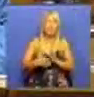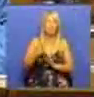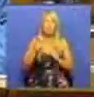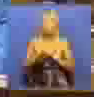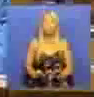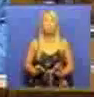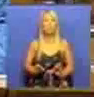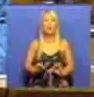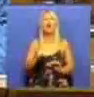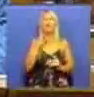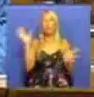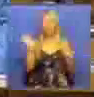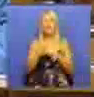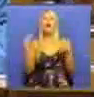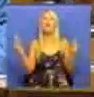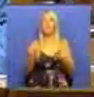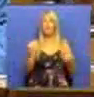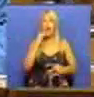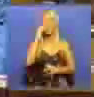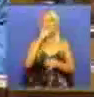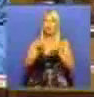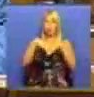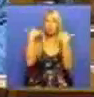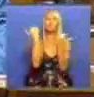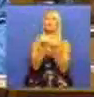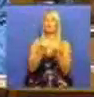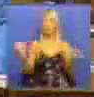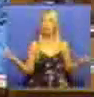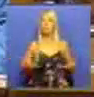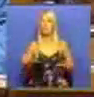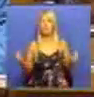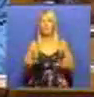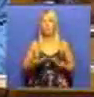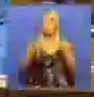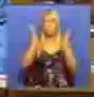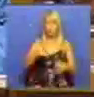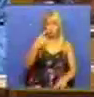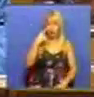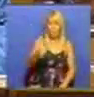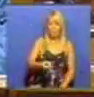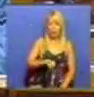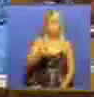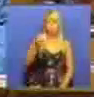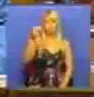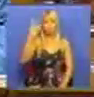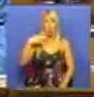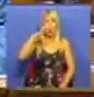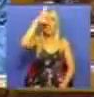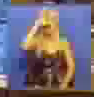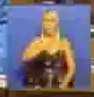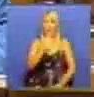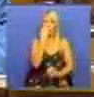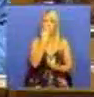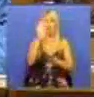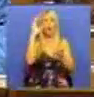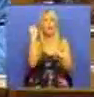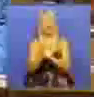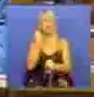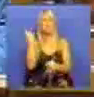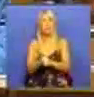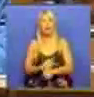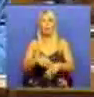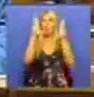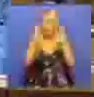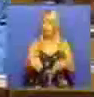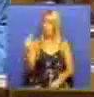realmente a uma crise social muito significativa. Eu já vi muitos governos perderem o emprego, mas nunca vi